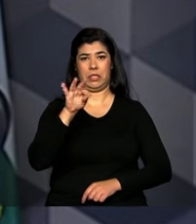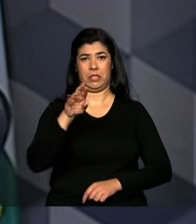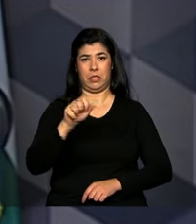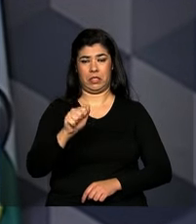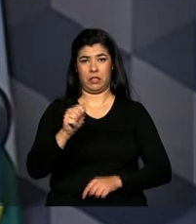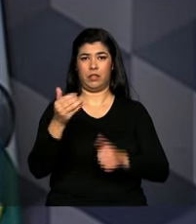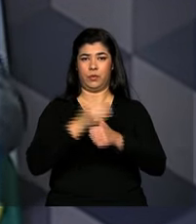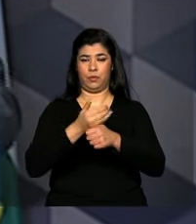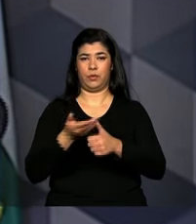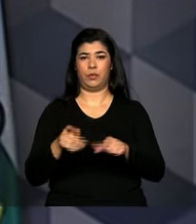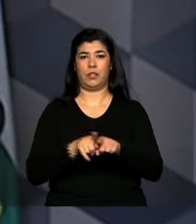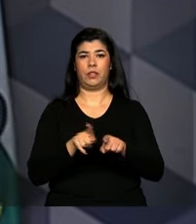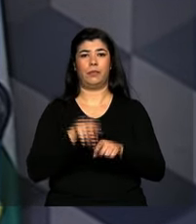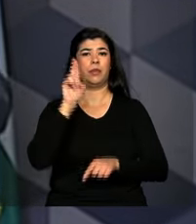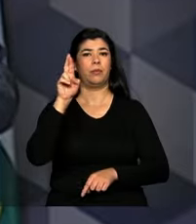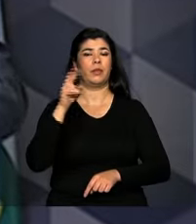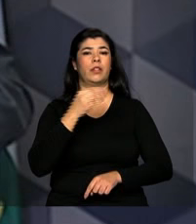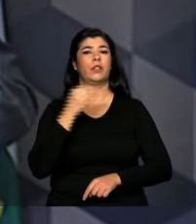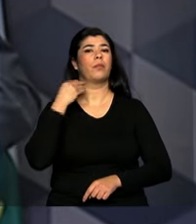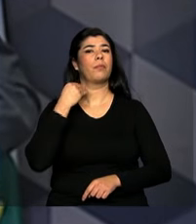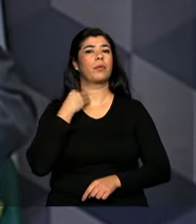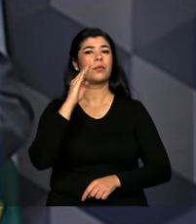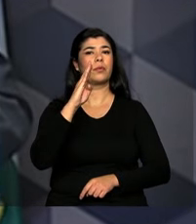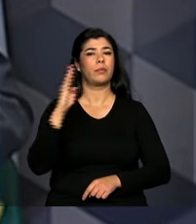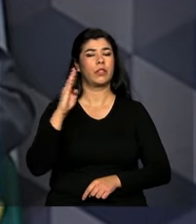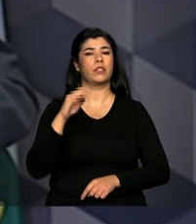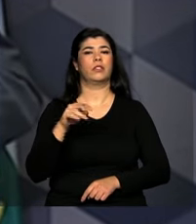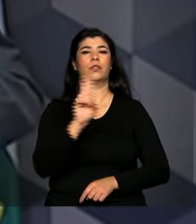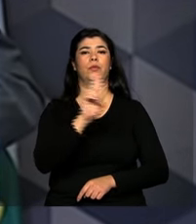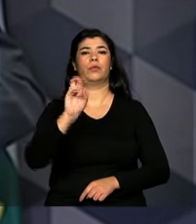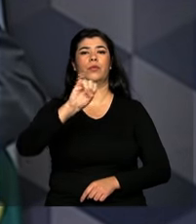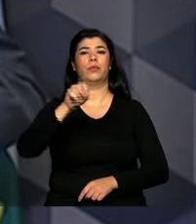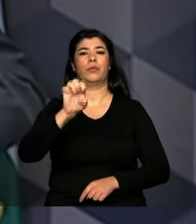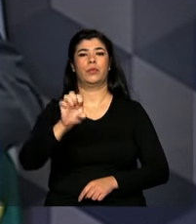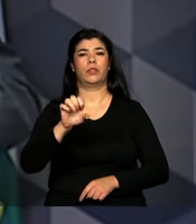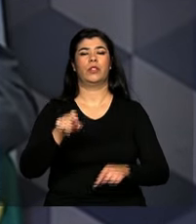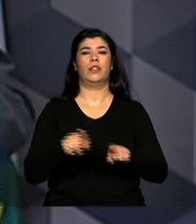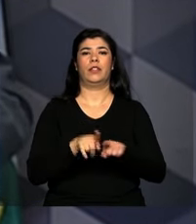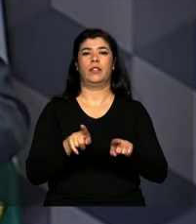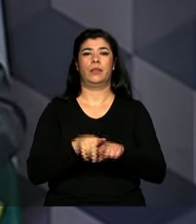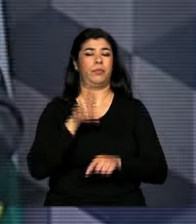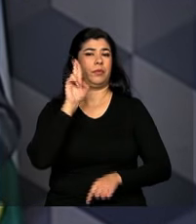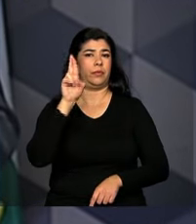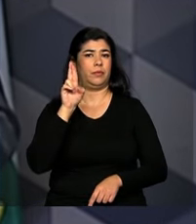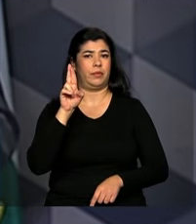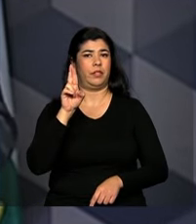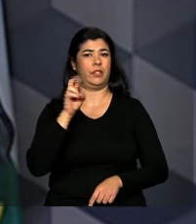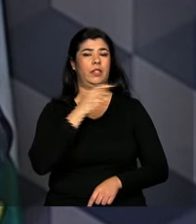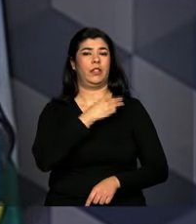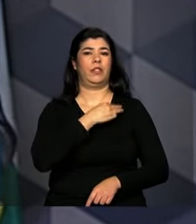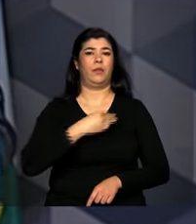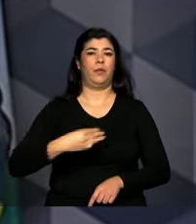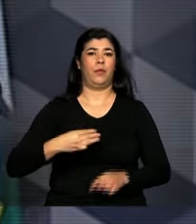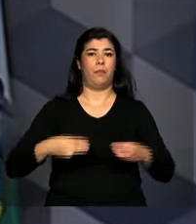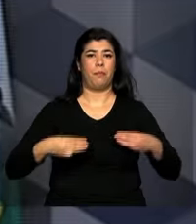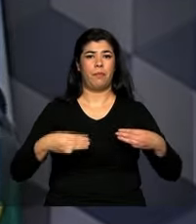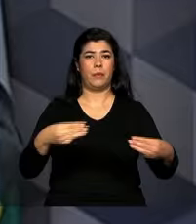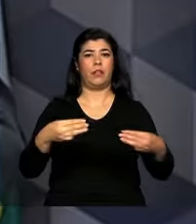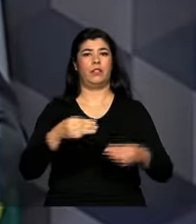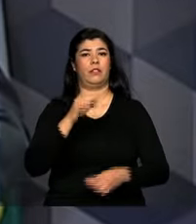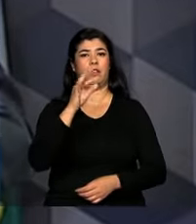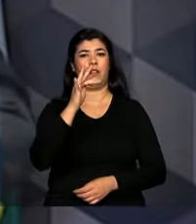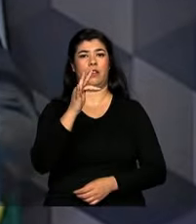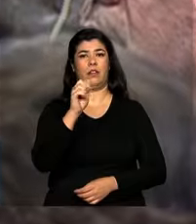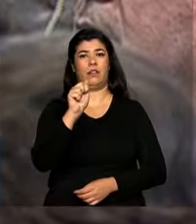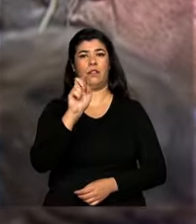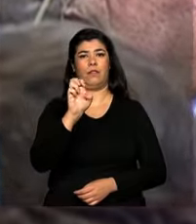Fundação Banco do Brasil, José Caetano, os representantes do Ministério da Fazenda,